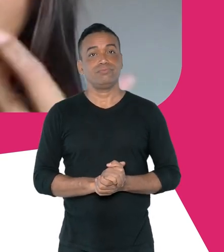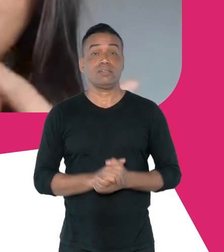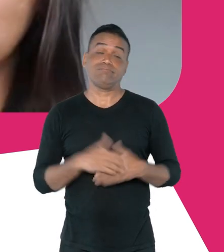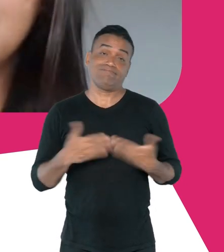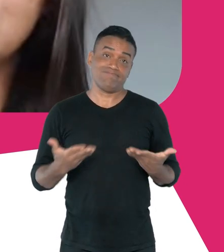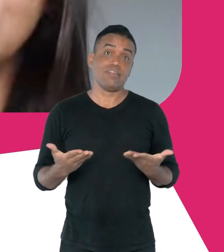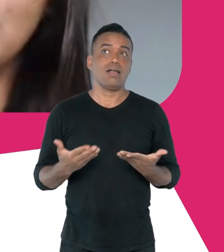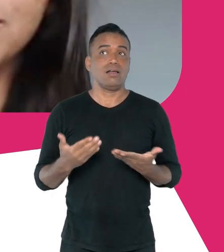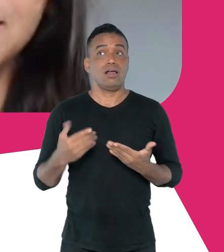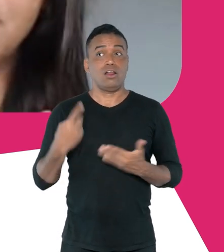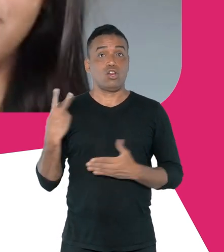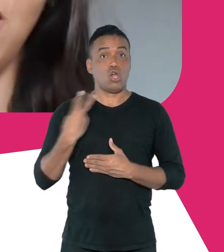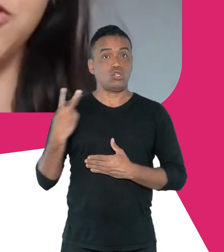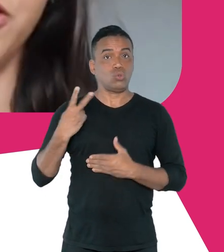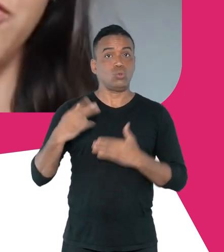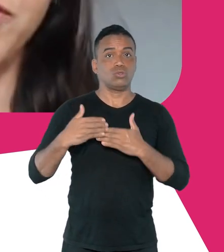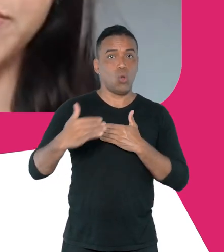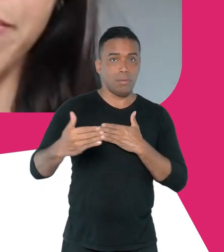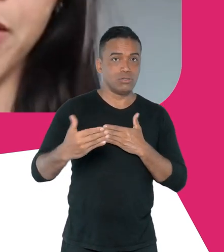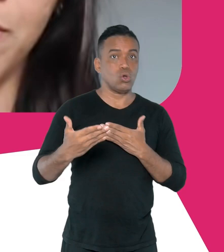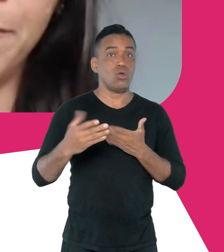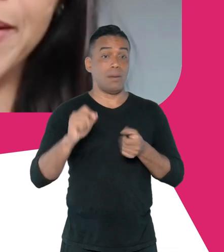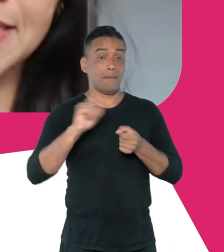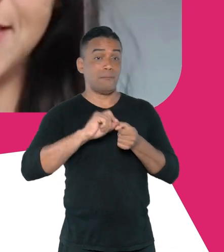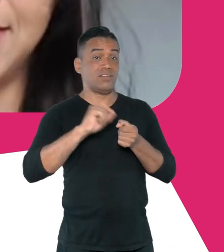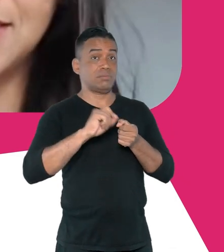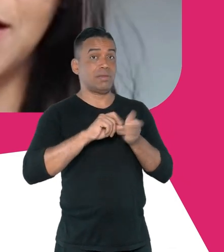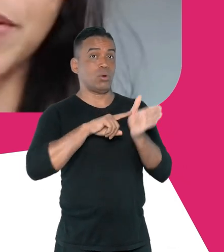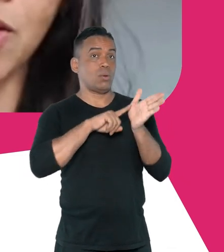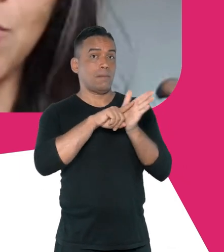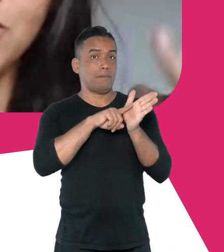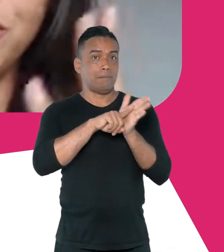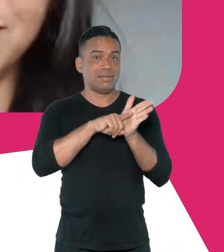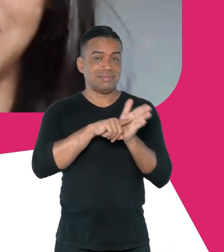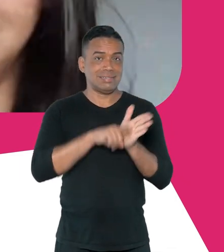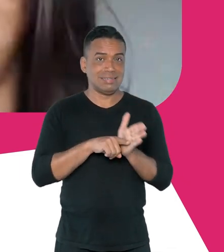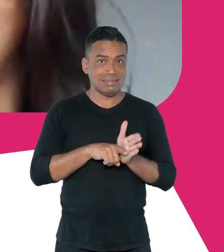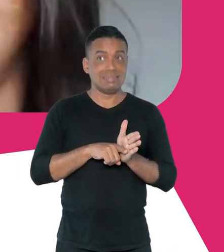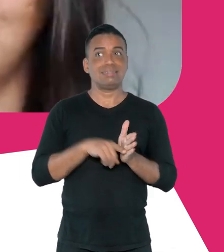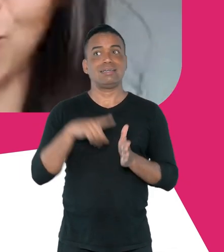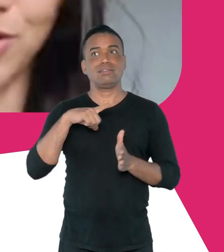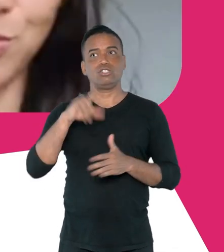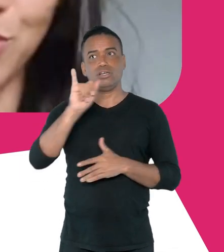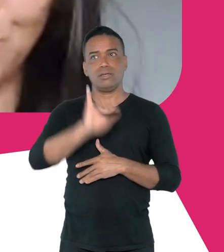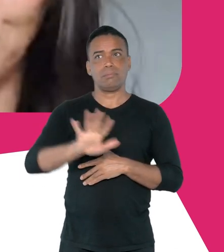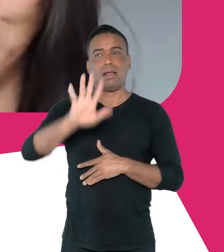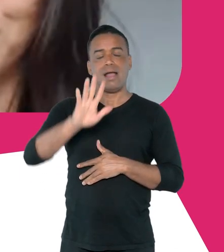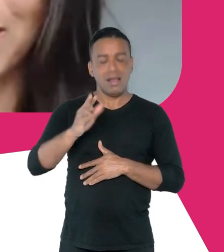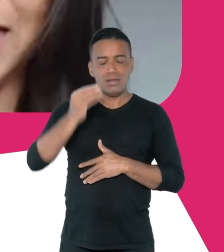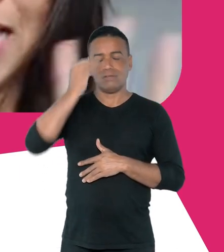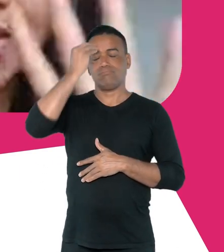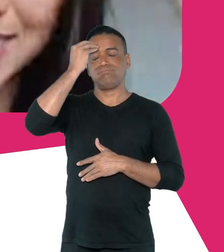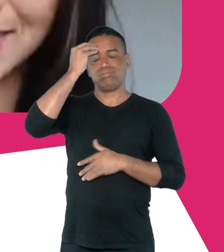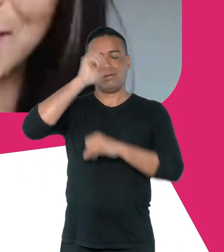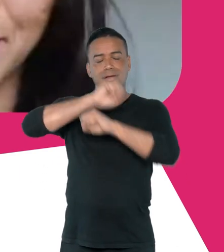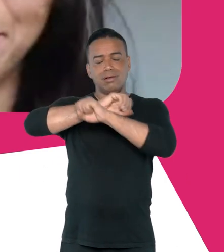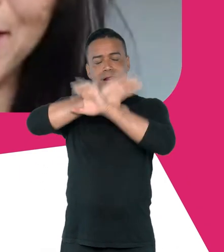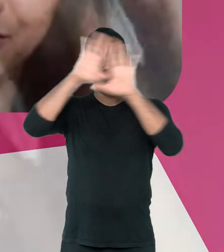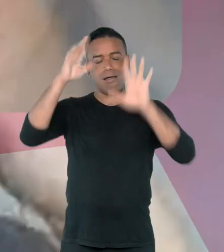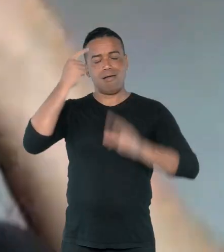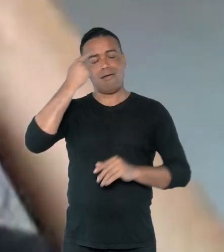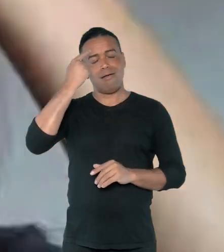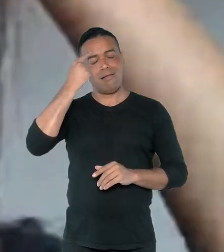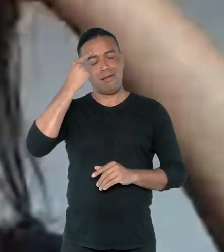E aí a gente começou dessa forma. Eu fiz primeiro uma pesquisa, né? Porque como eu tinha essas imagens todas muito claras na